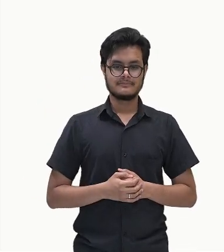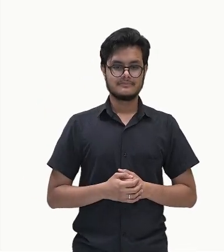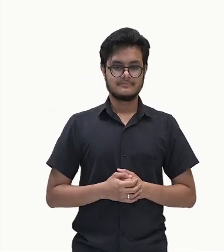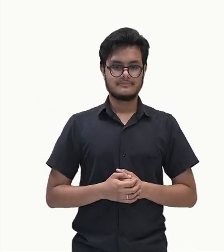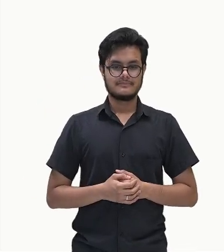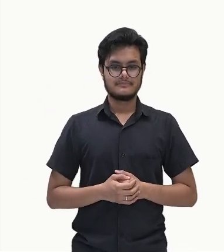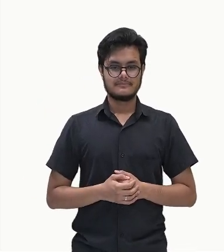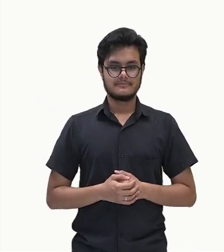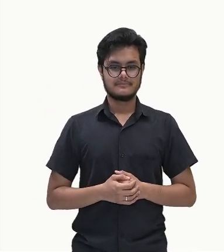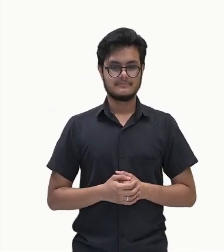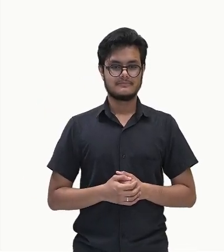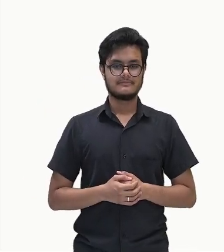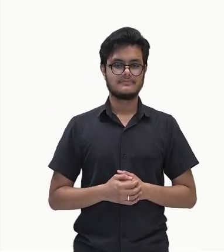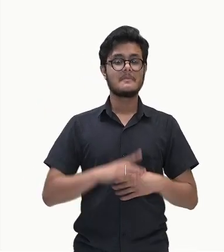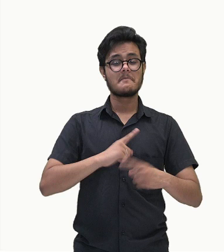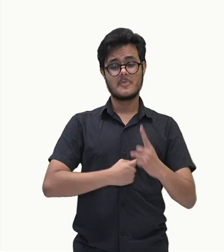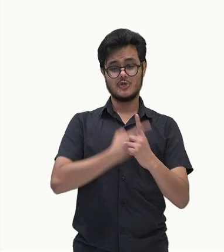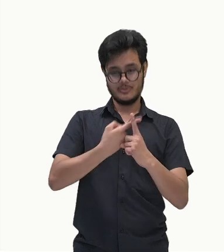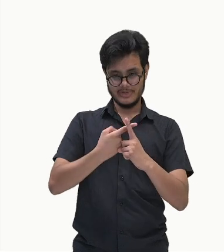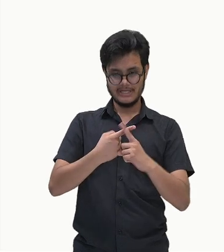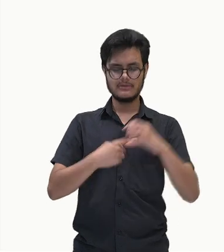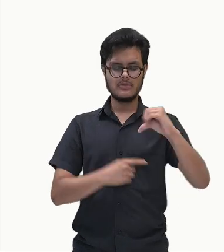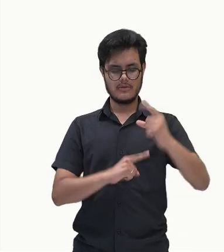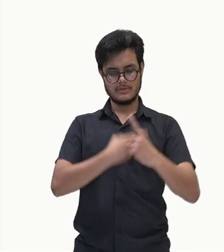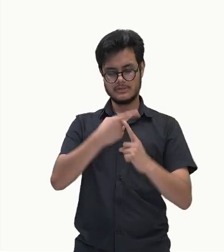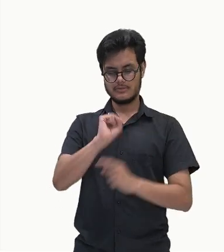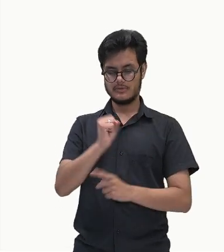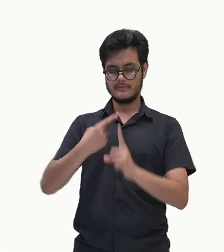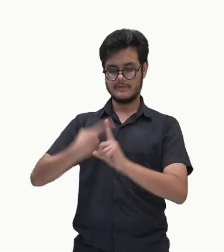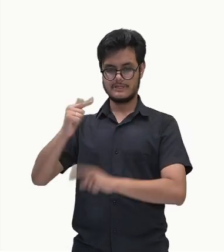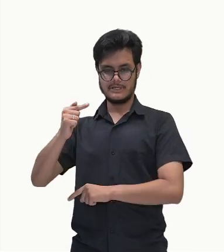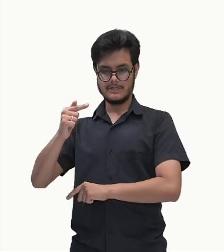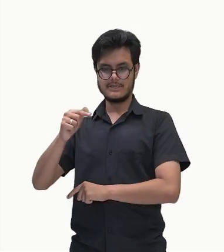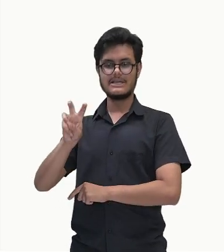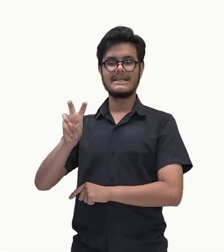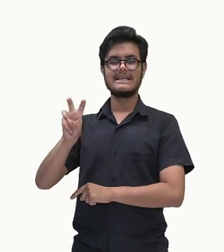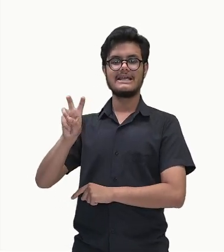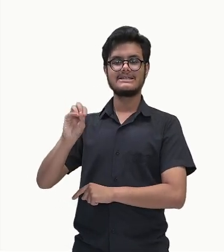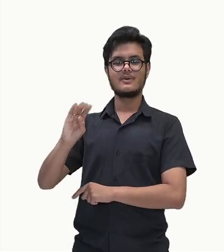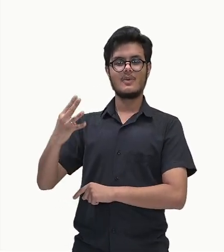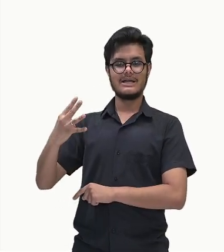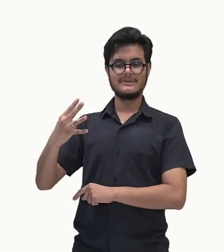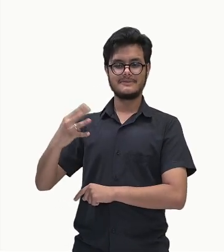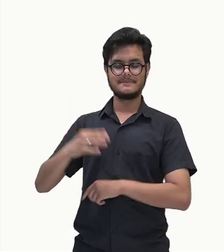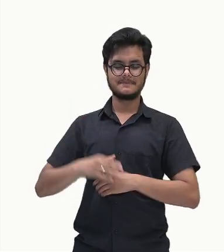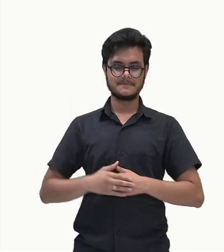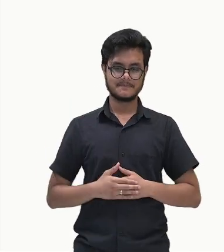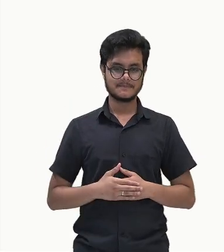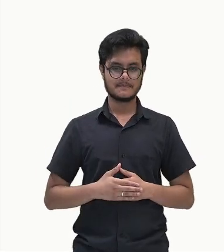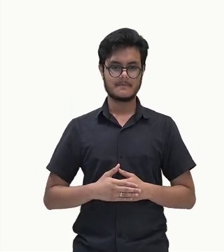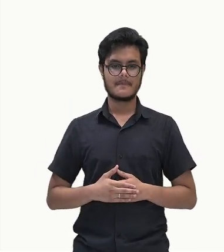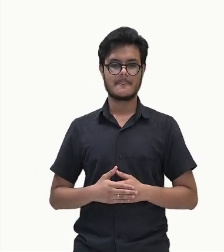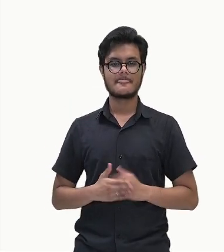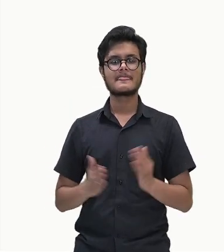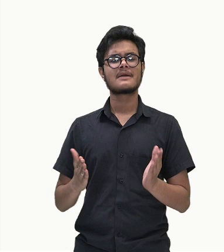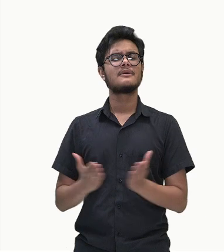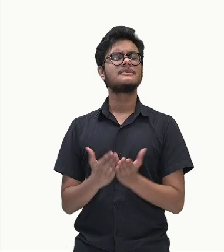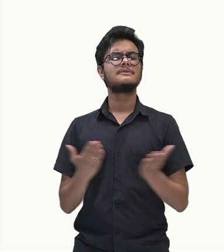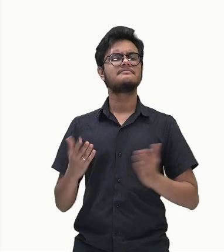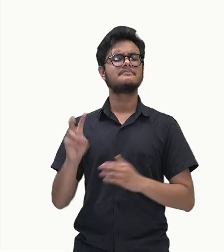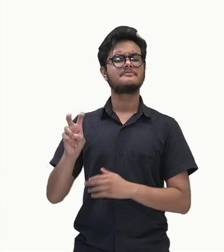multiplica essas quantidades 9 x 8 x 7 que dá 504 e qu Quais são esses